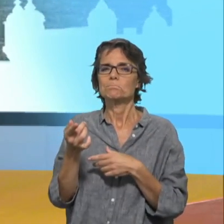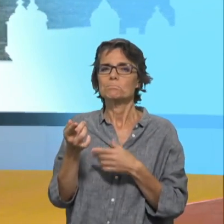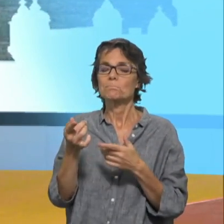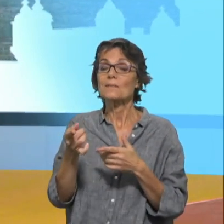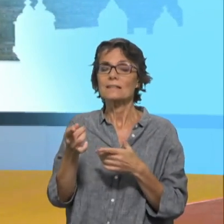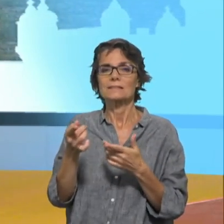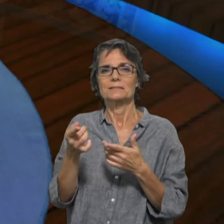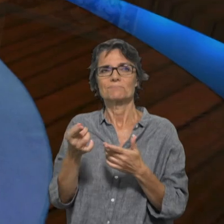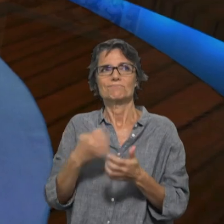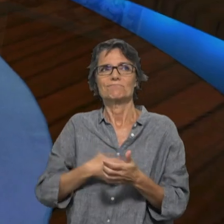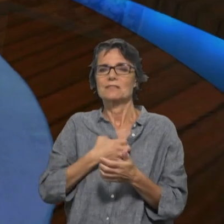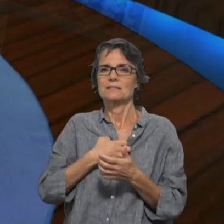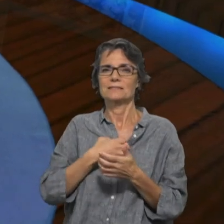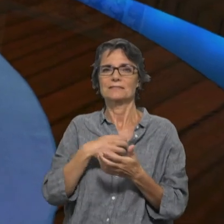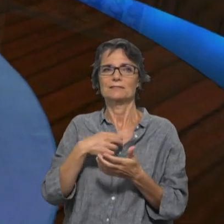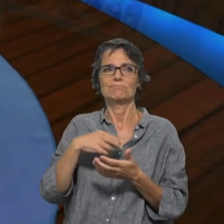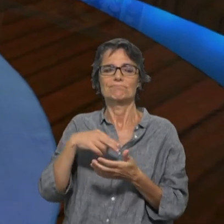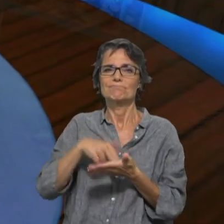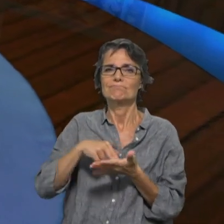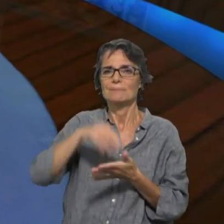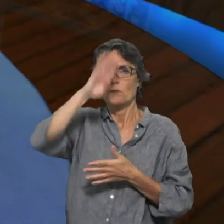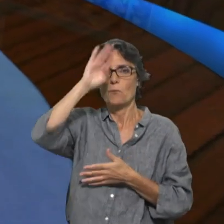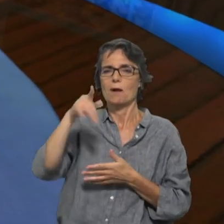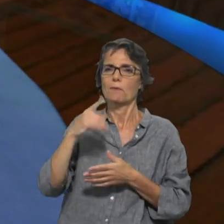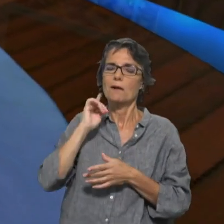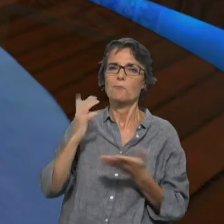dada à presença do Papa Francisco pela mobilização que está a